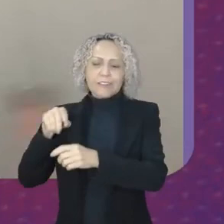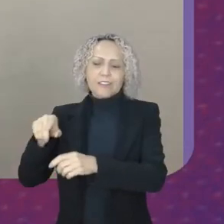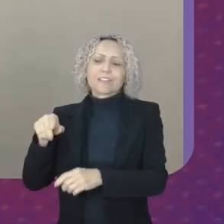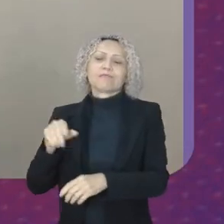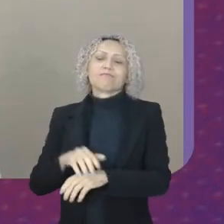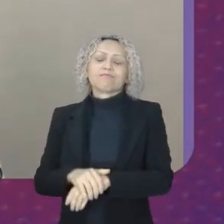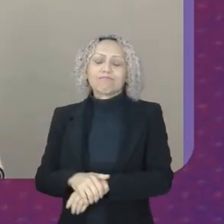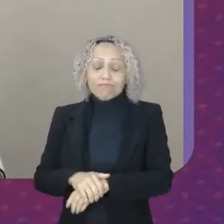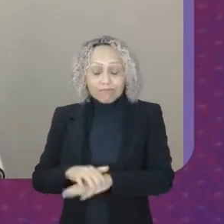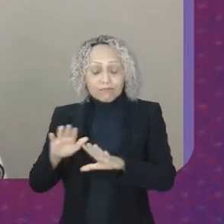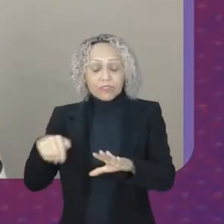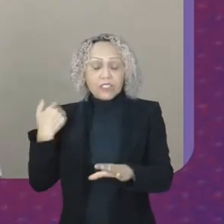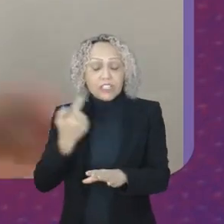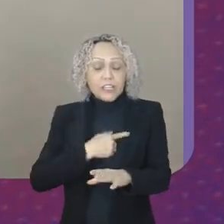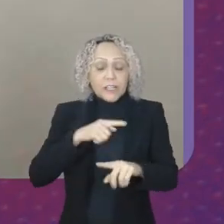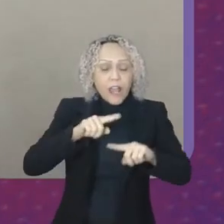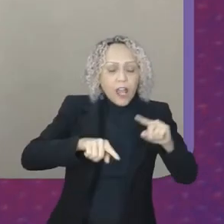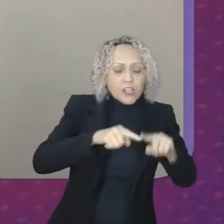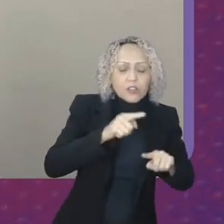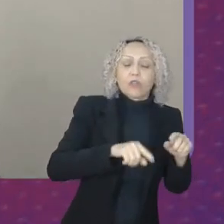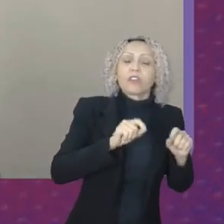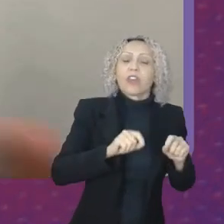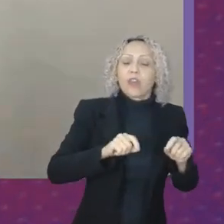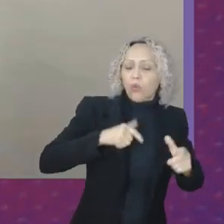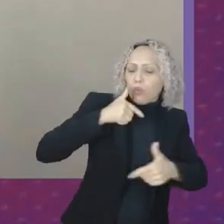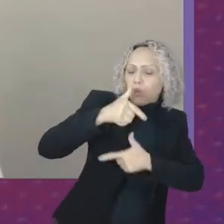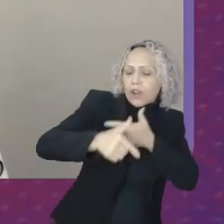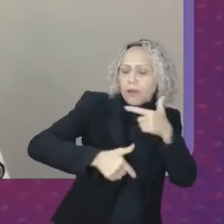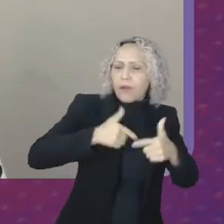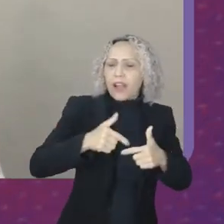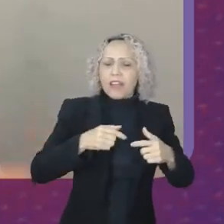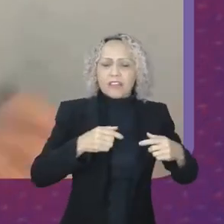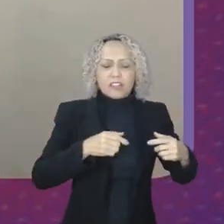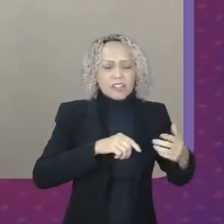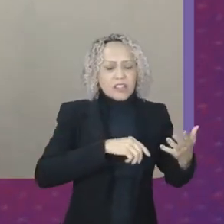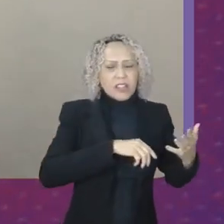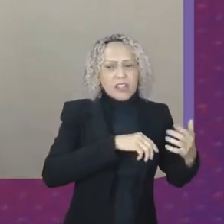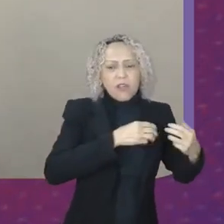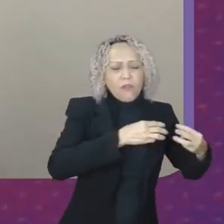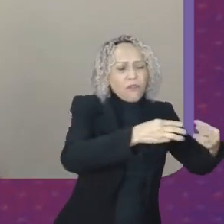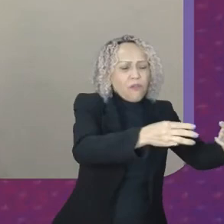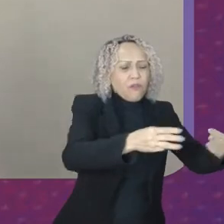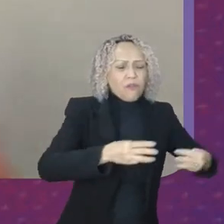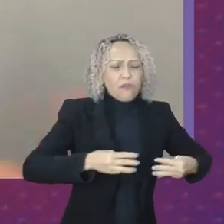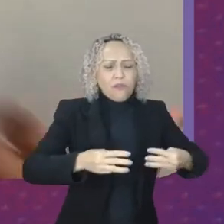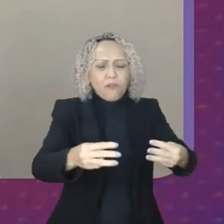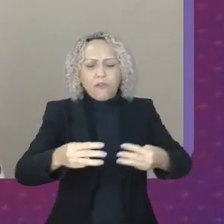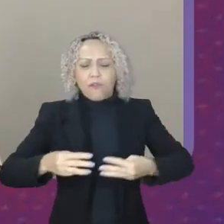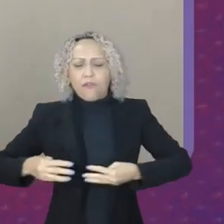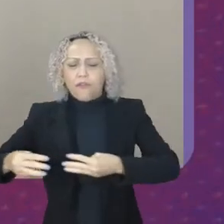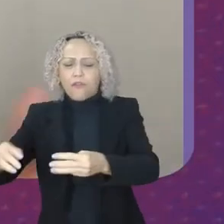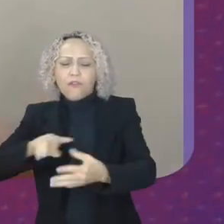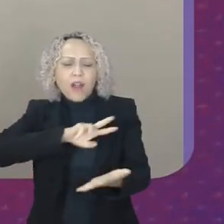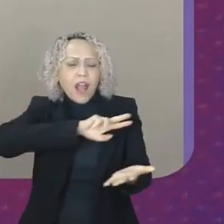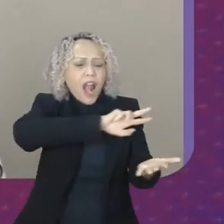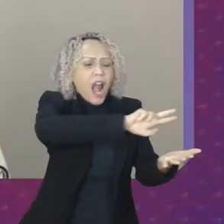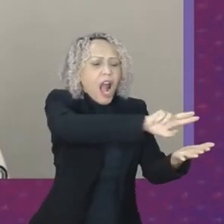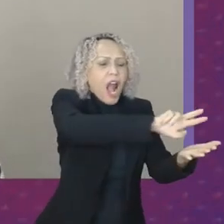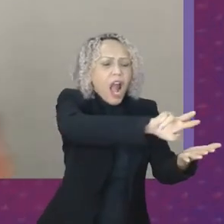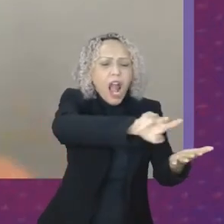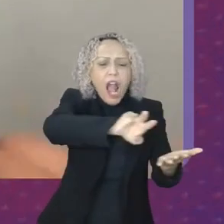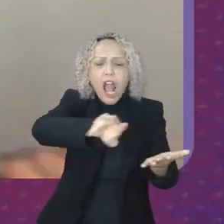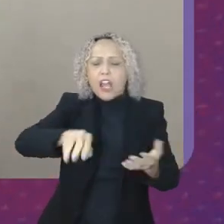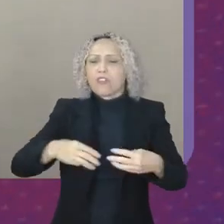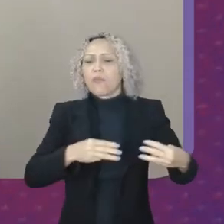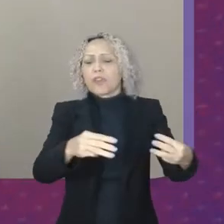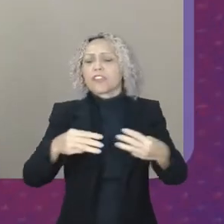ação interministerial e a gente também, indo para os estados, dialoga com as instâncias municipais,